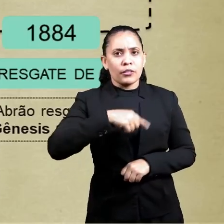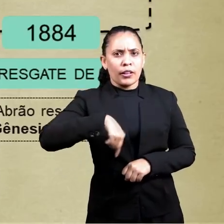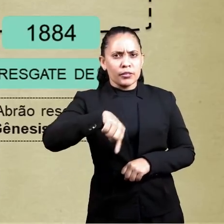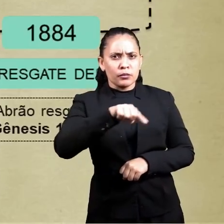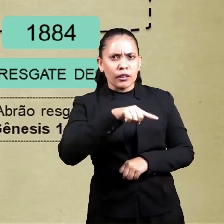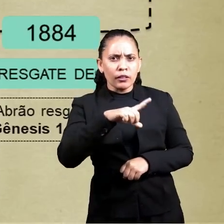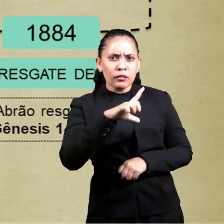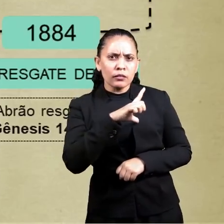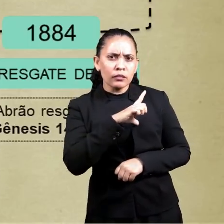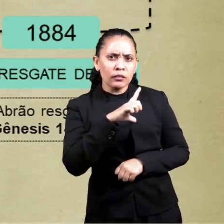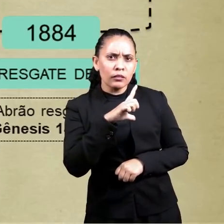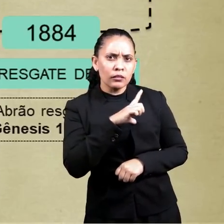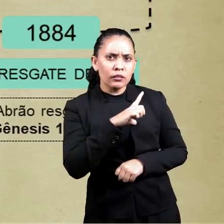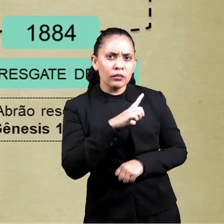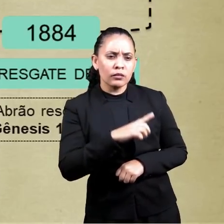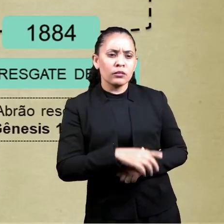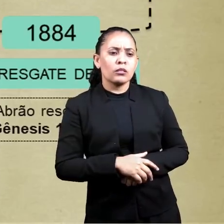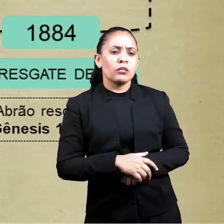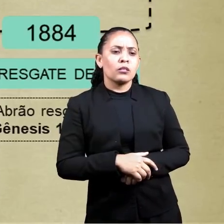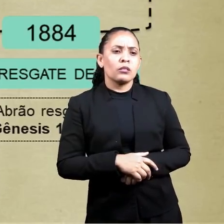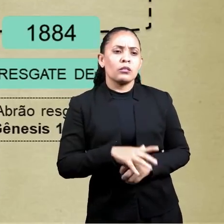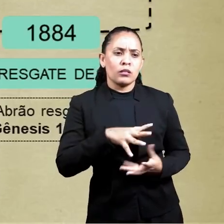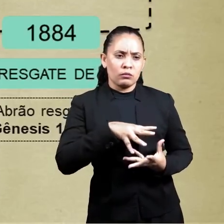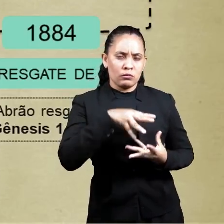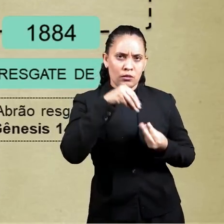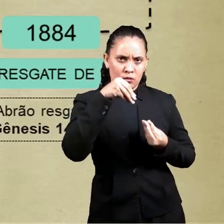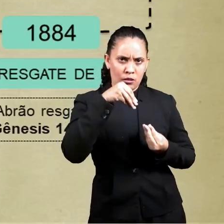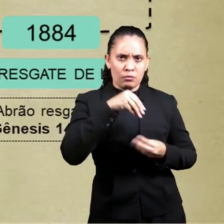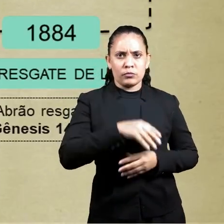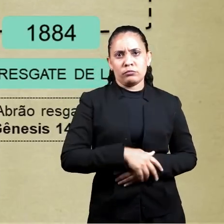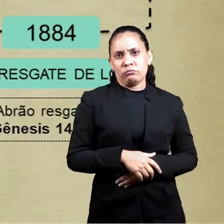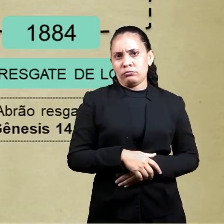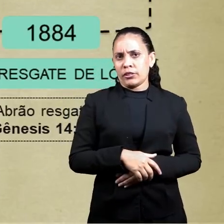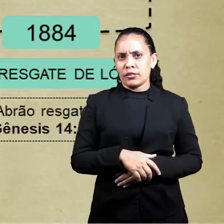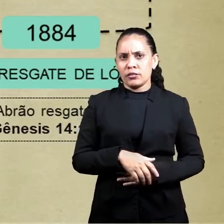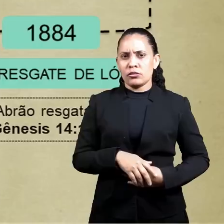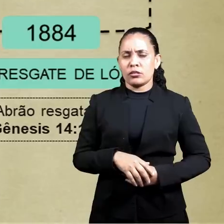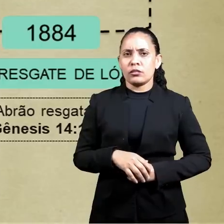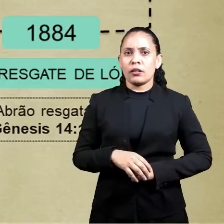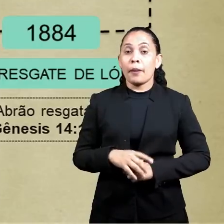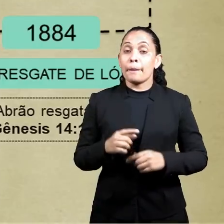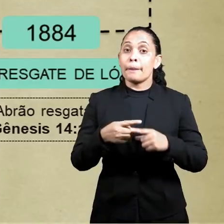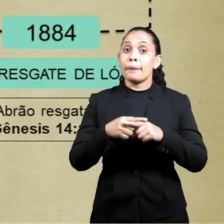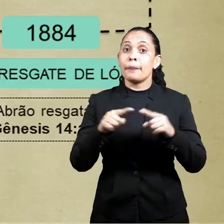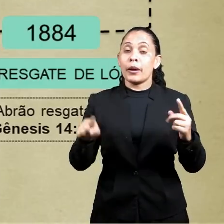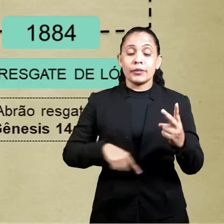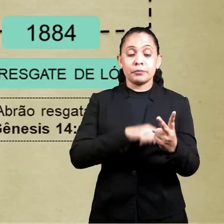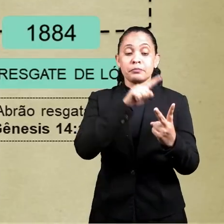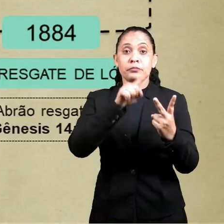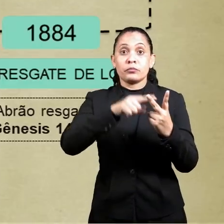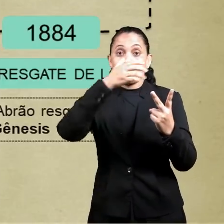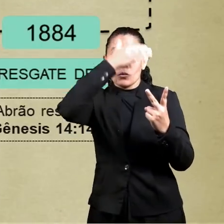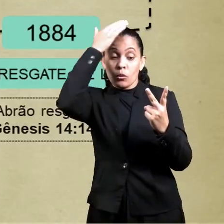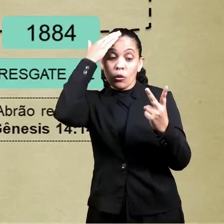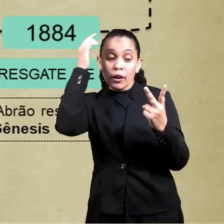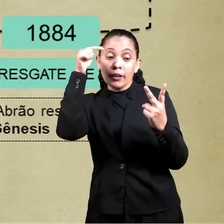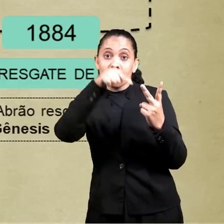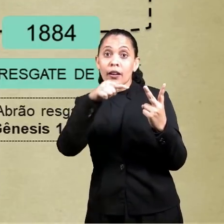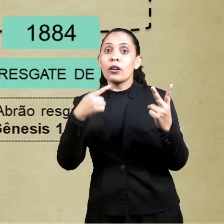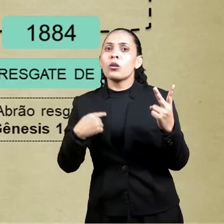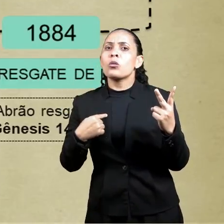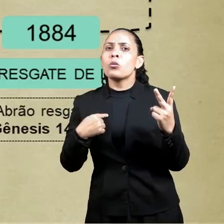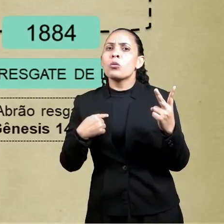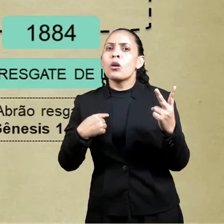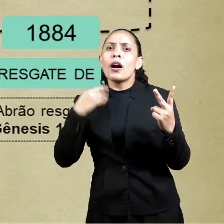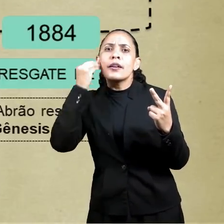almas, né? Sim. O rei de Sodoma, o rei desse mundo, que as almas. Mas a experiência com Melquisedeque foi diferente, né? A experiência